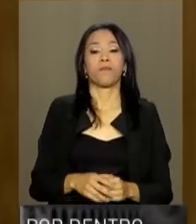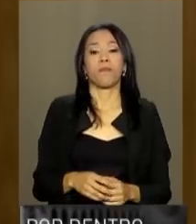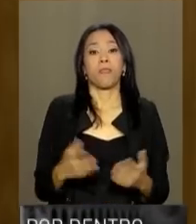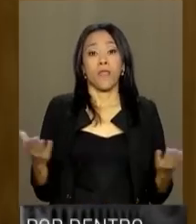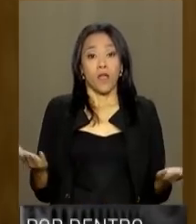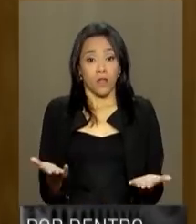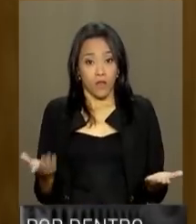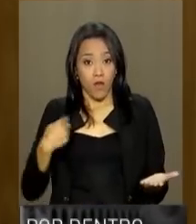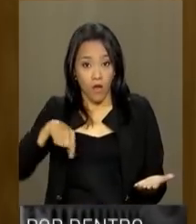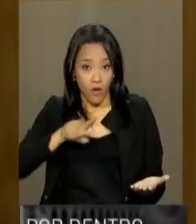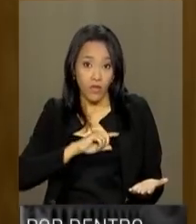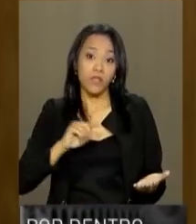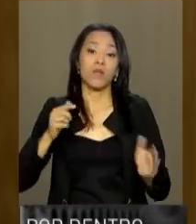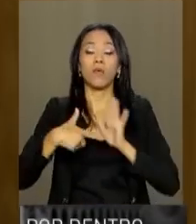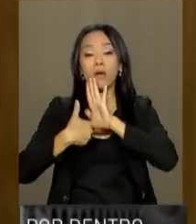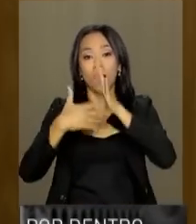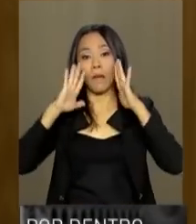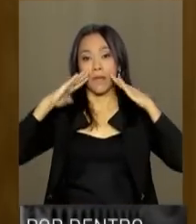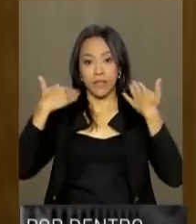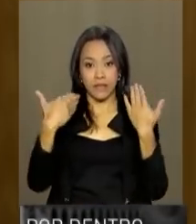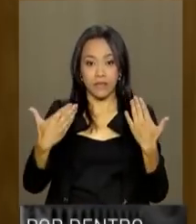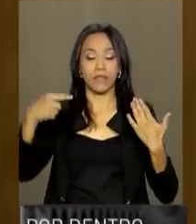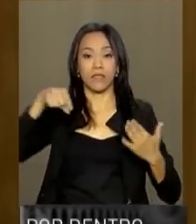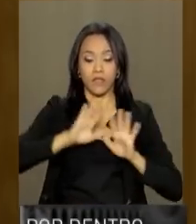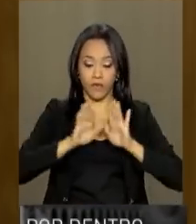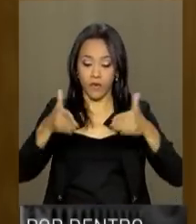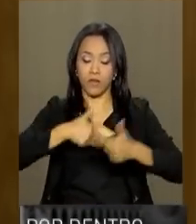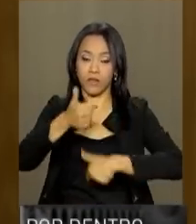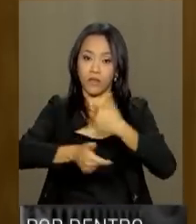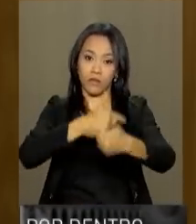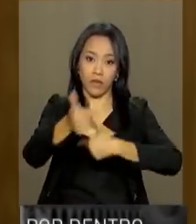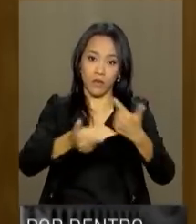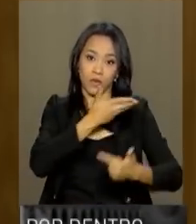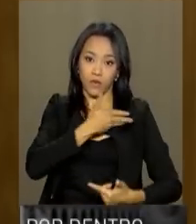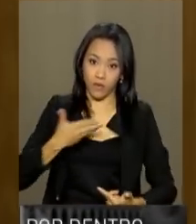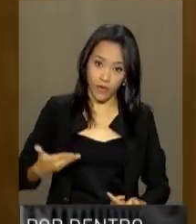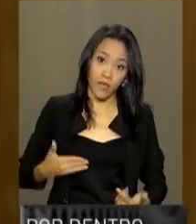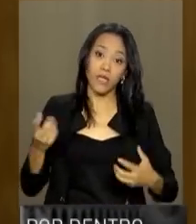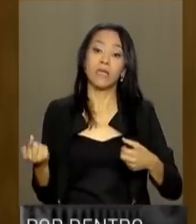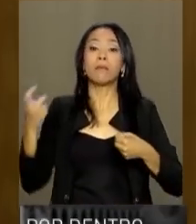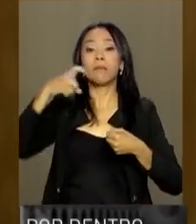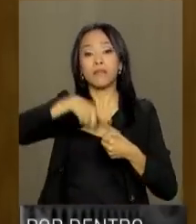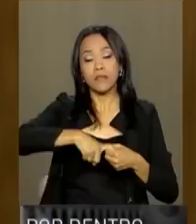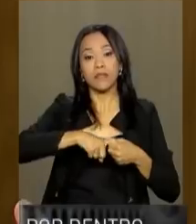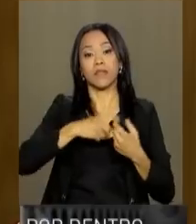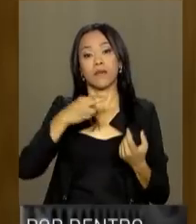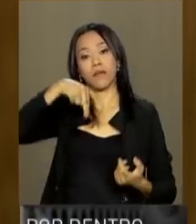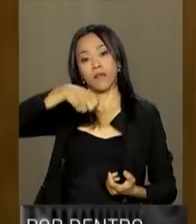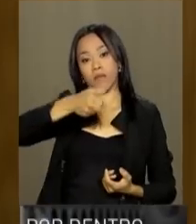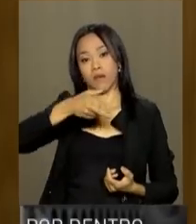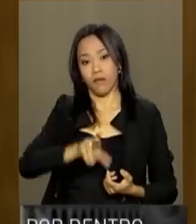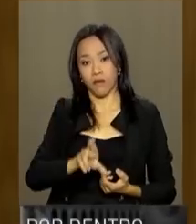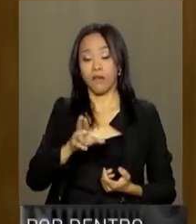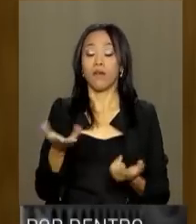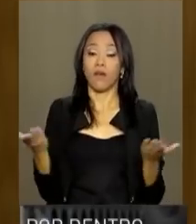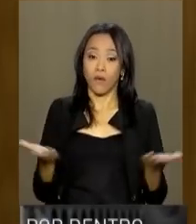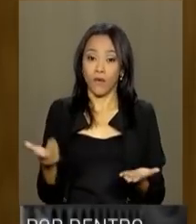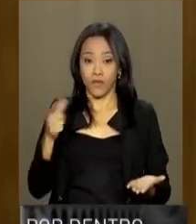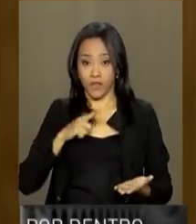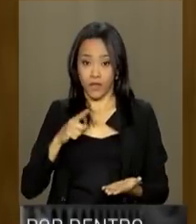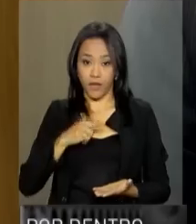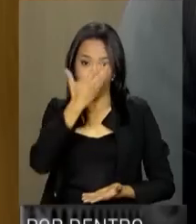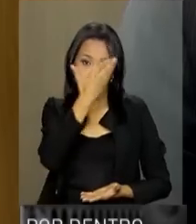governo uma parceria da secretaria de comunicação social da presidência da república com a nbr e hoje temos a presença do ministro do desenvolvimento